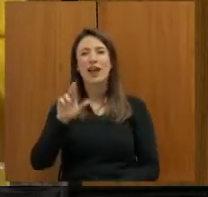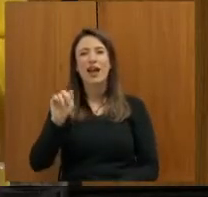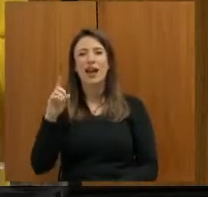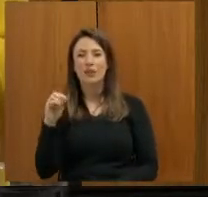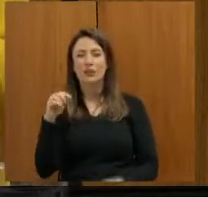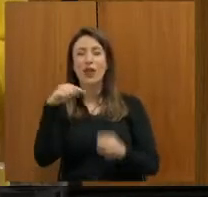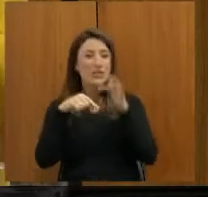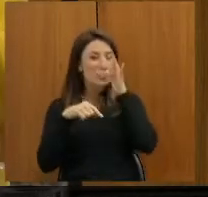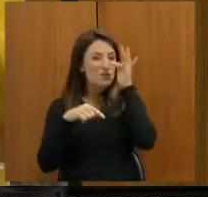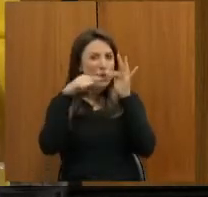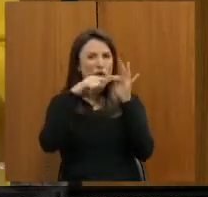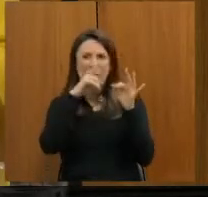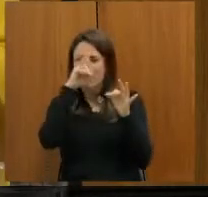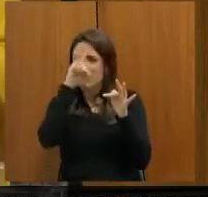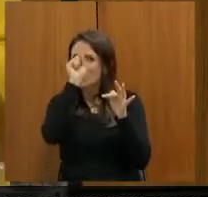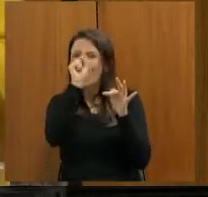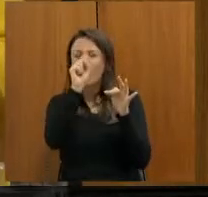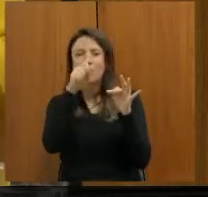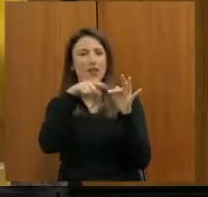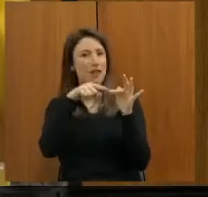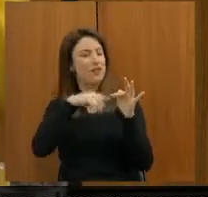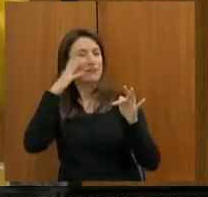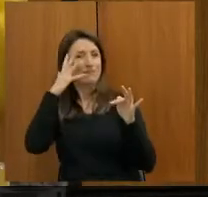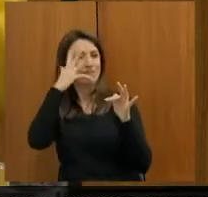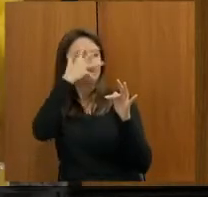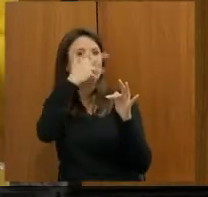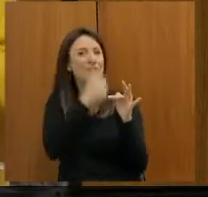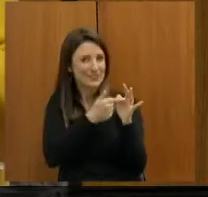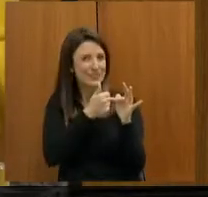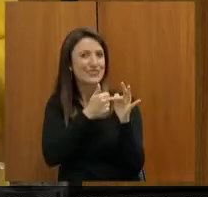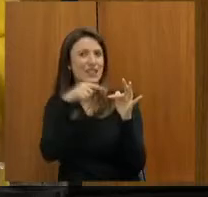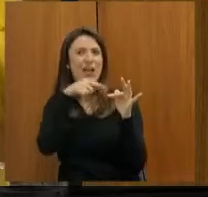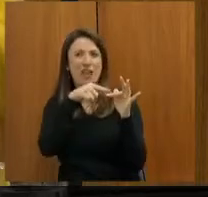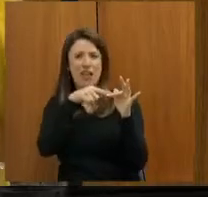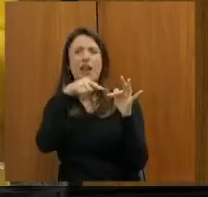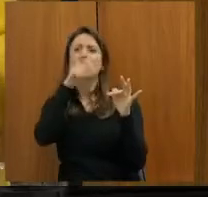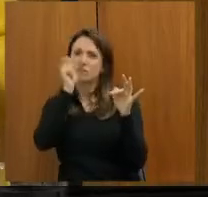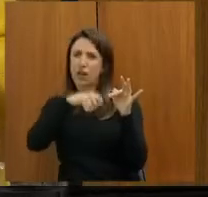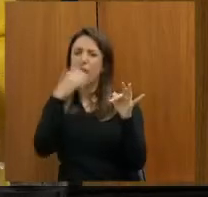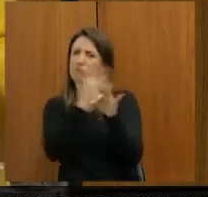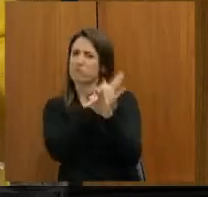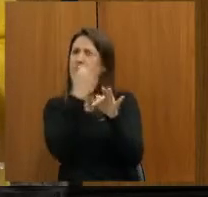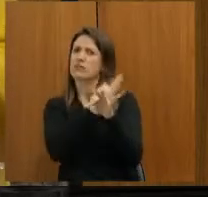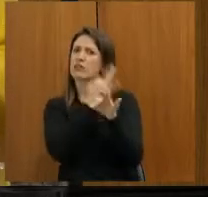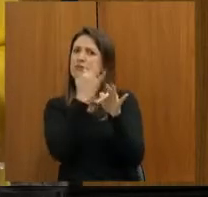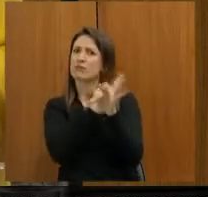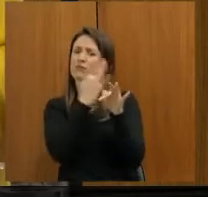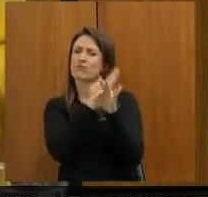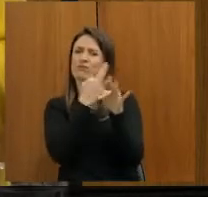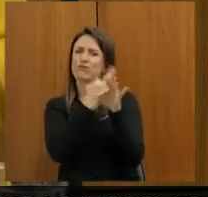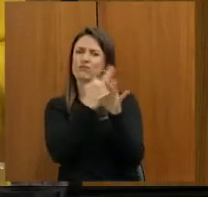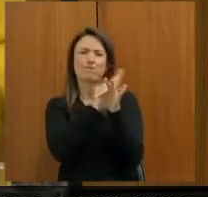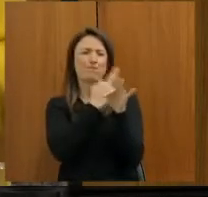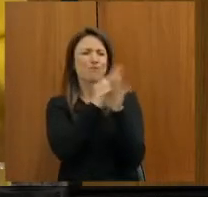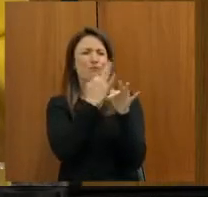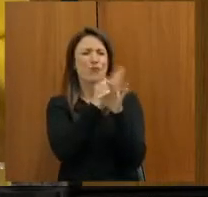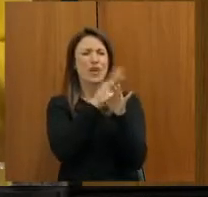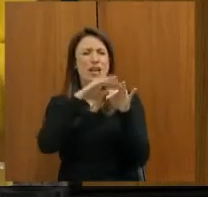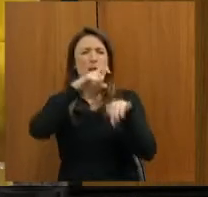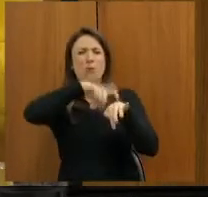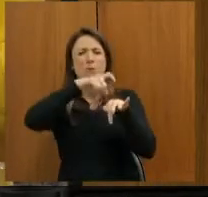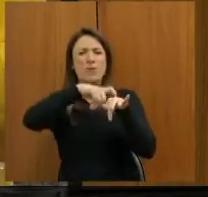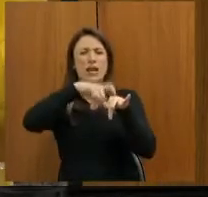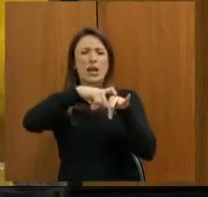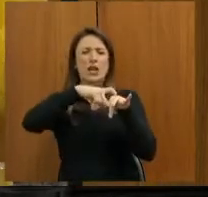é uma flor que enfeita é uma flor que resiste aqui e que luta contra a seca né